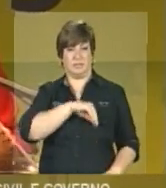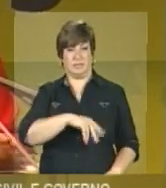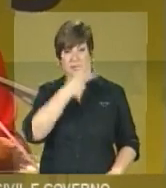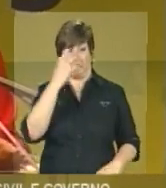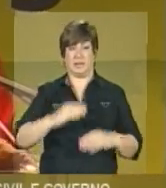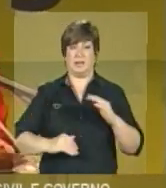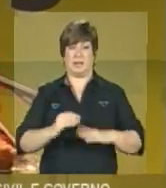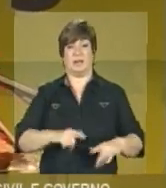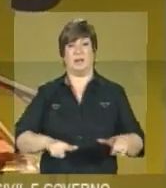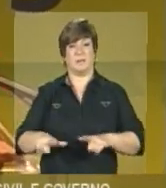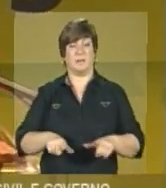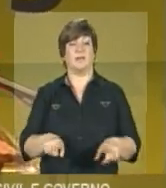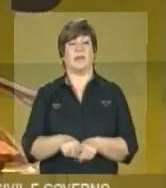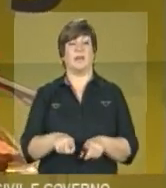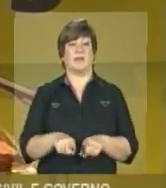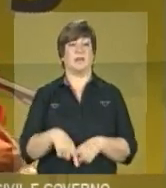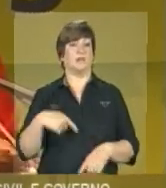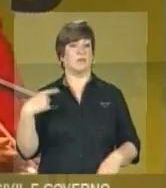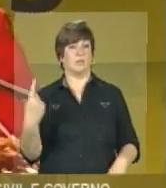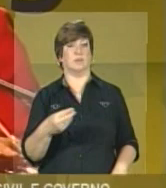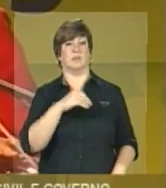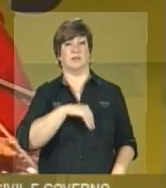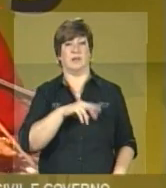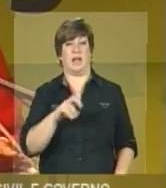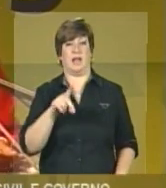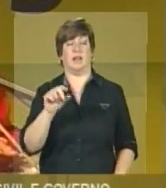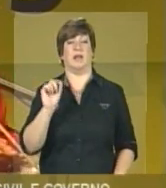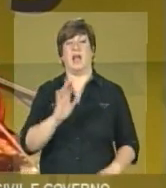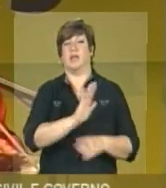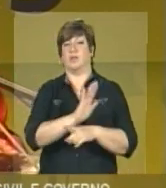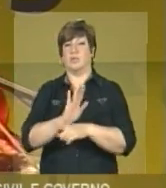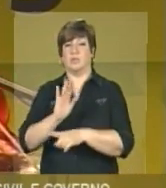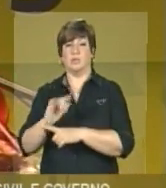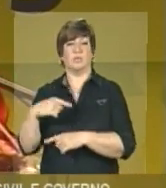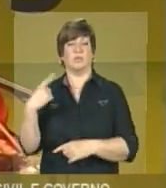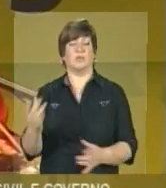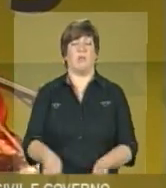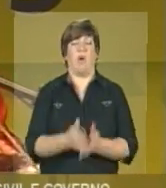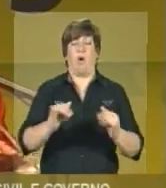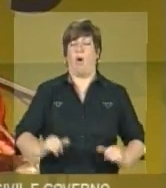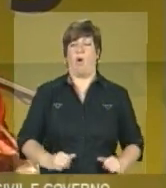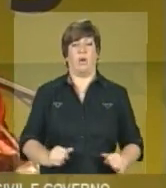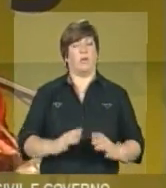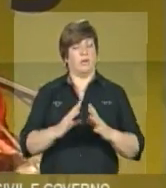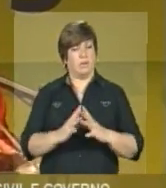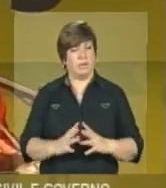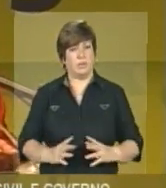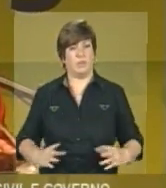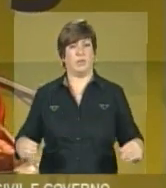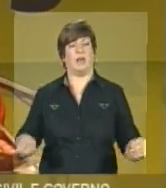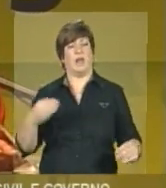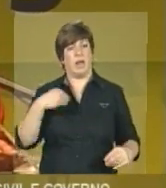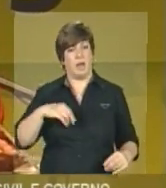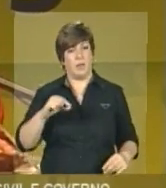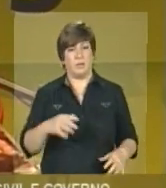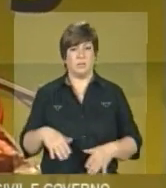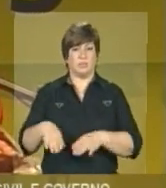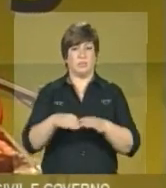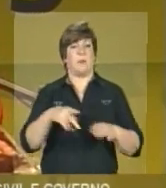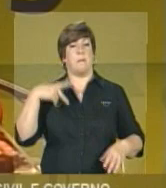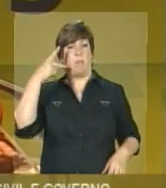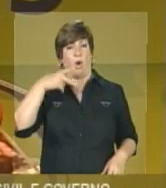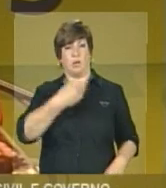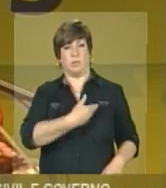Significa distribuição de renda para pôr fim à miséria e reduzir a pobreza com